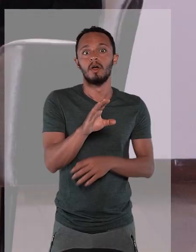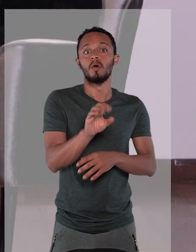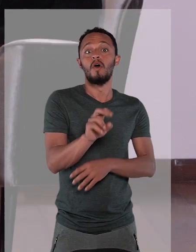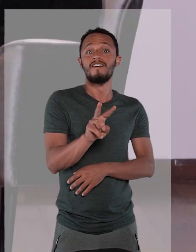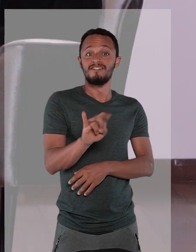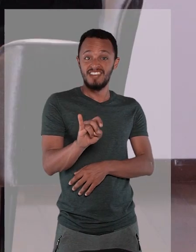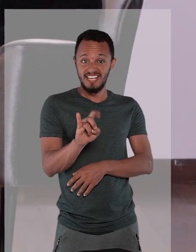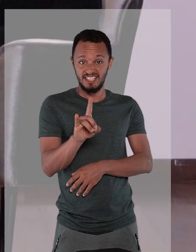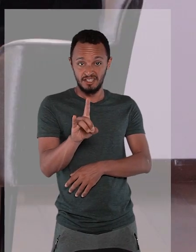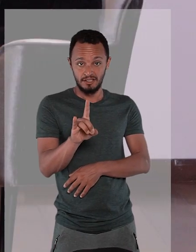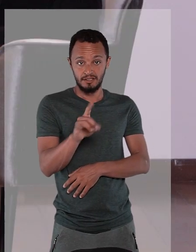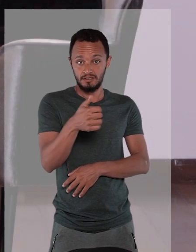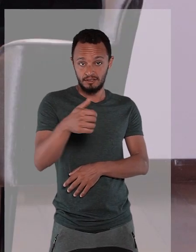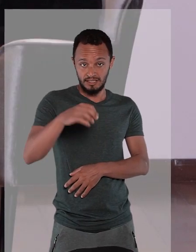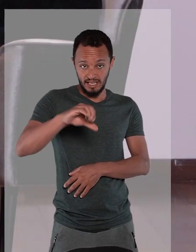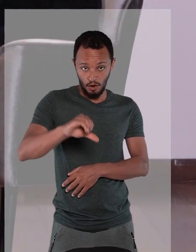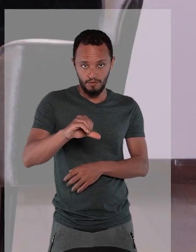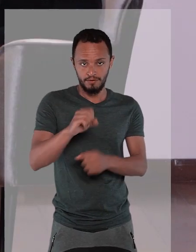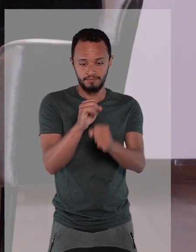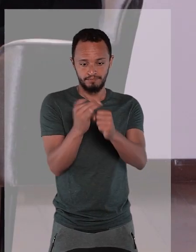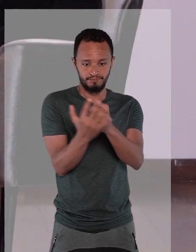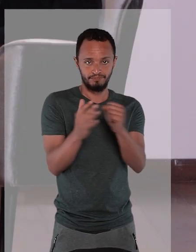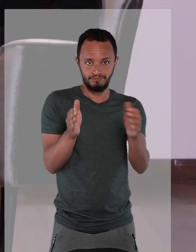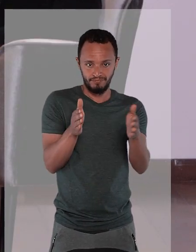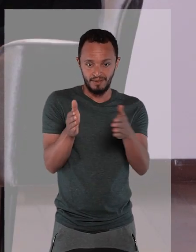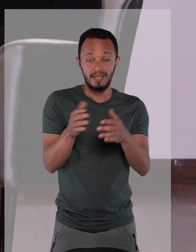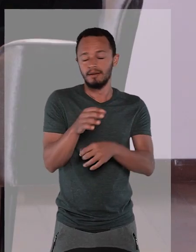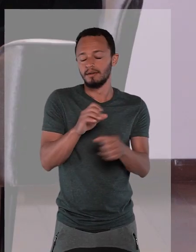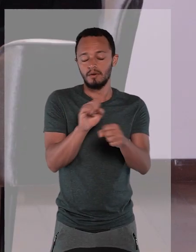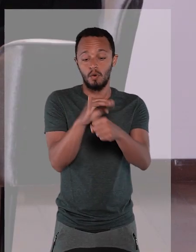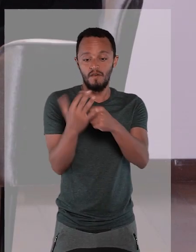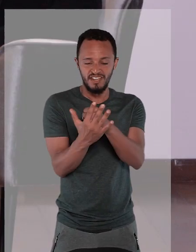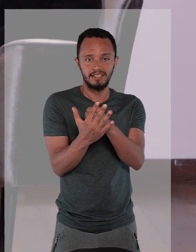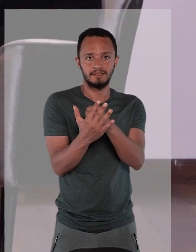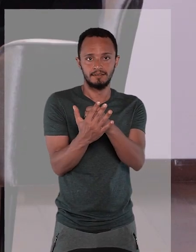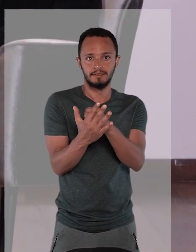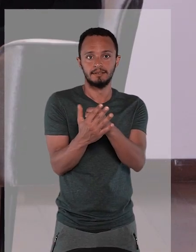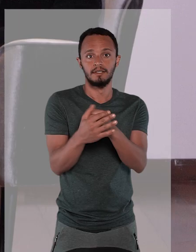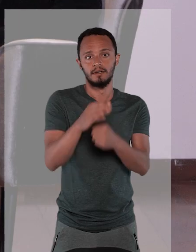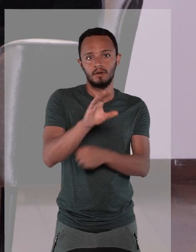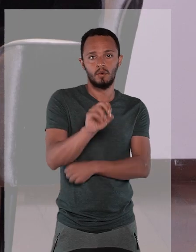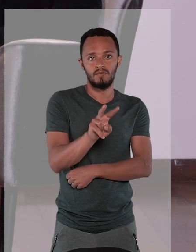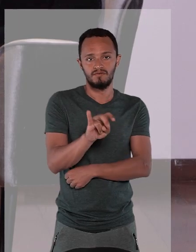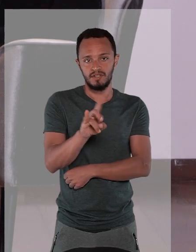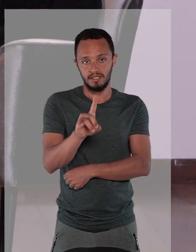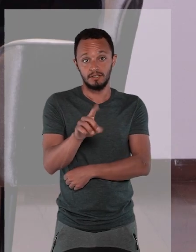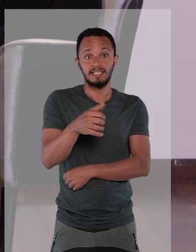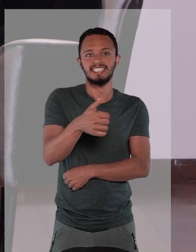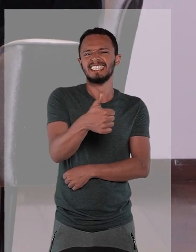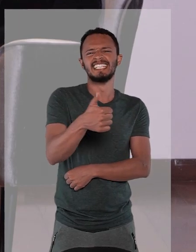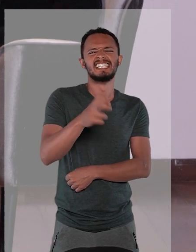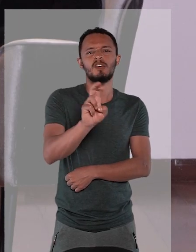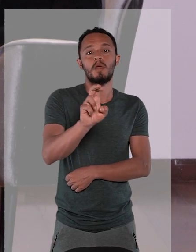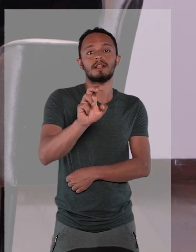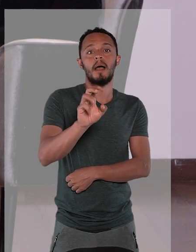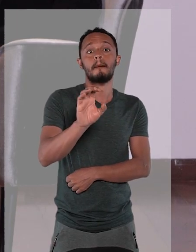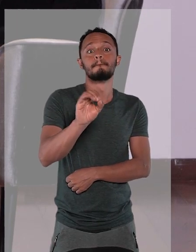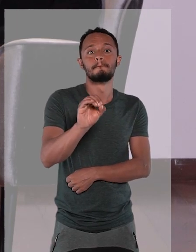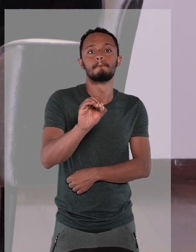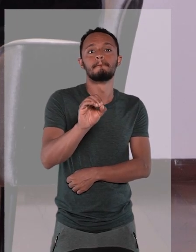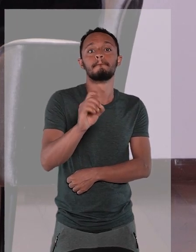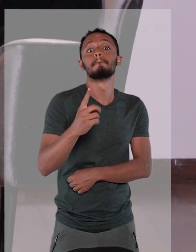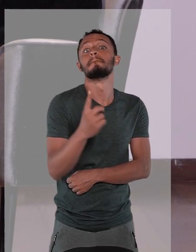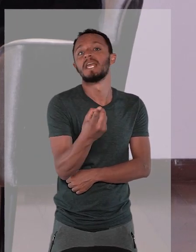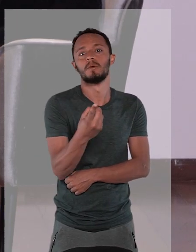tem 150 mil. Você bota Covid-19, deve estar perto de 150 mil publicações em todas as áreas.